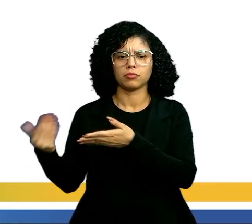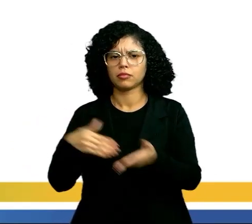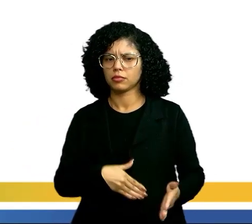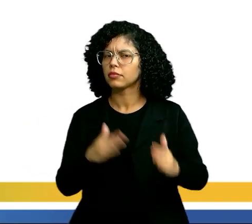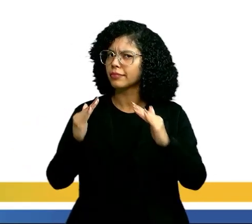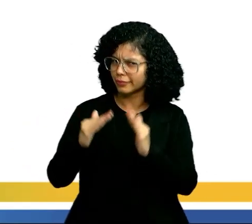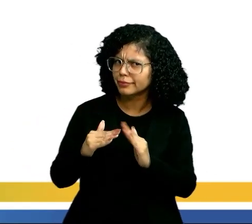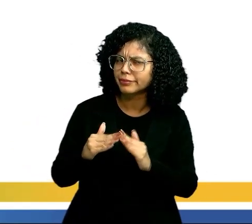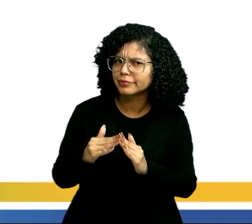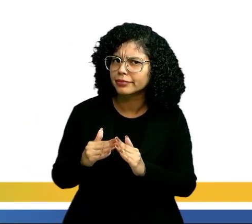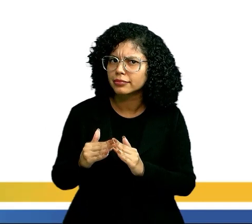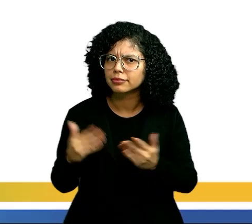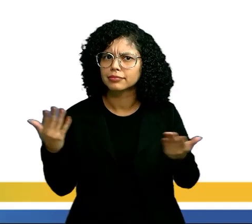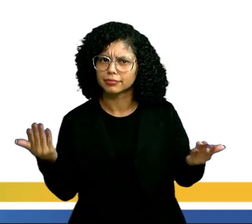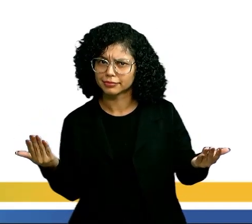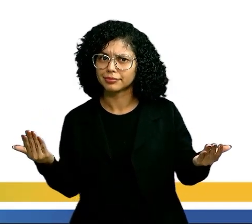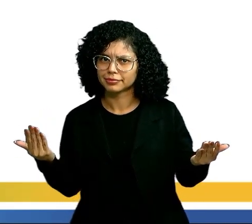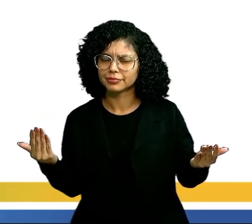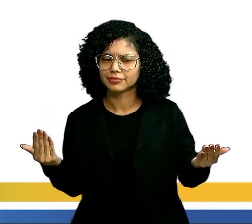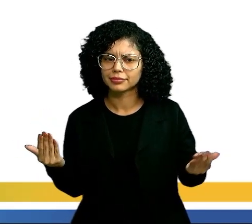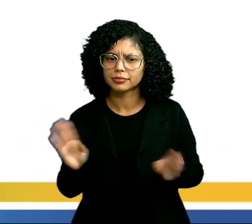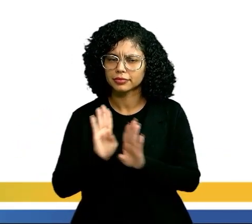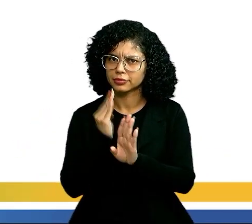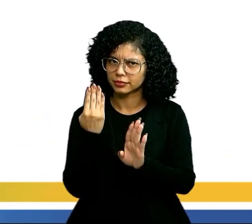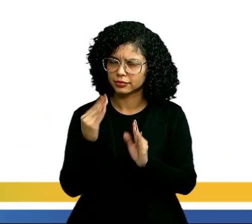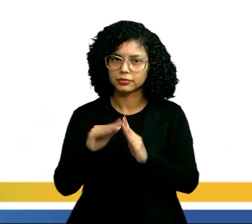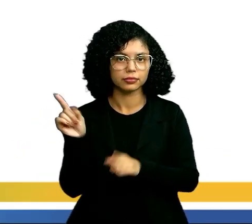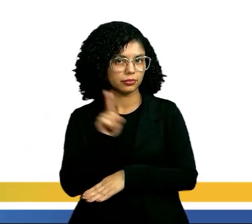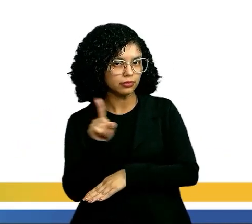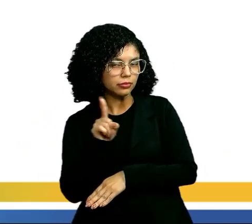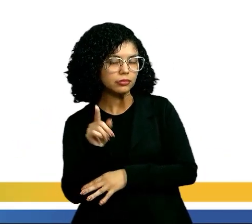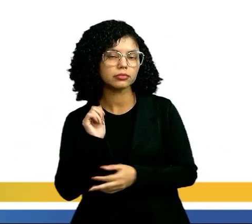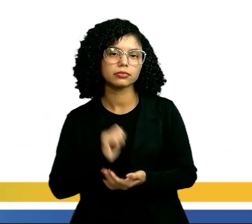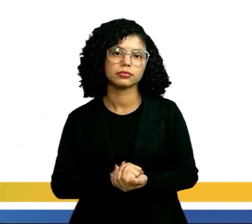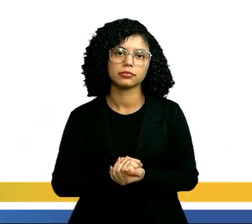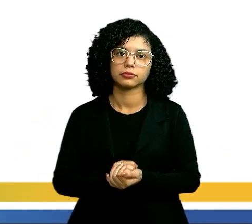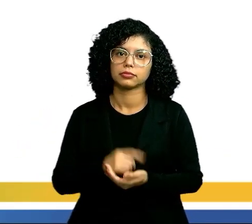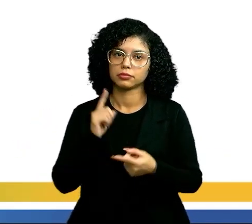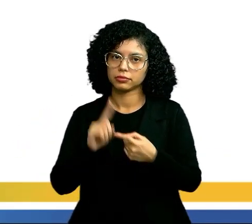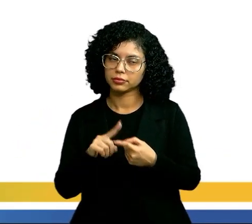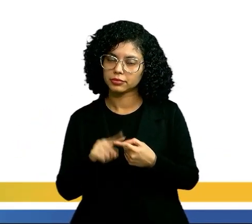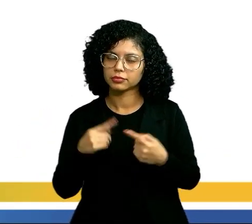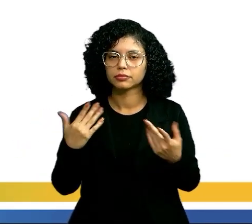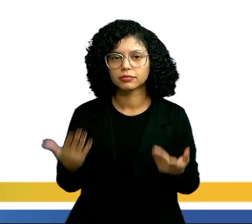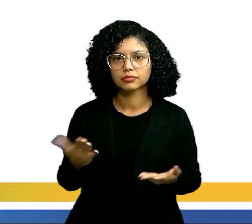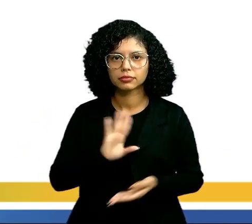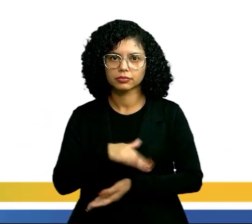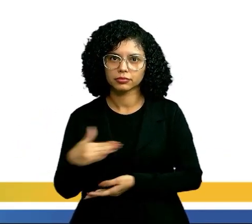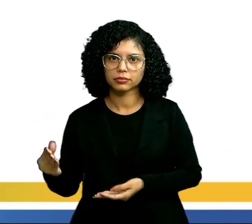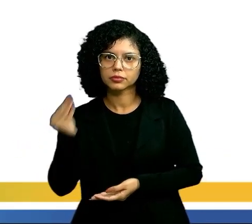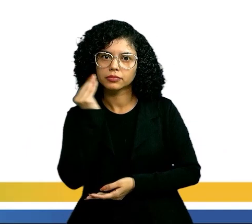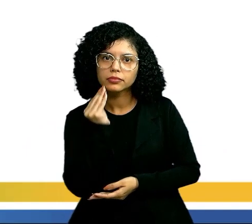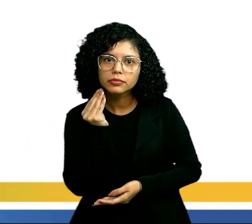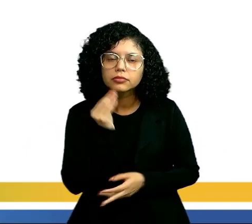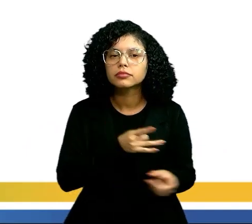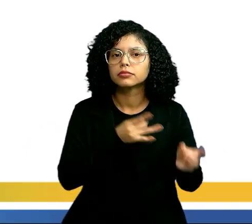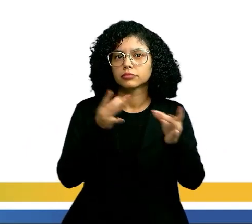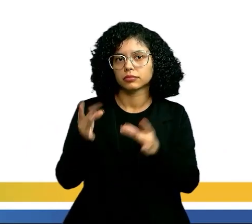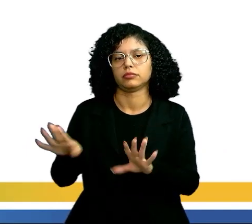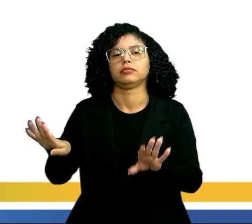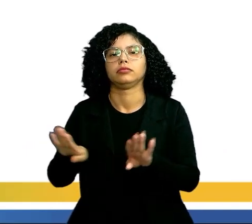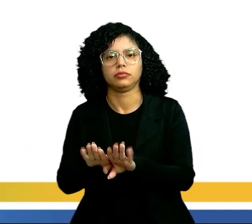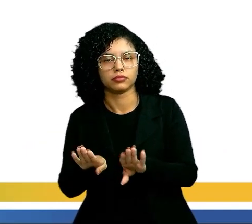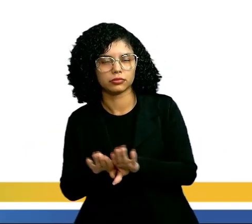navio, um transatlântico chegar na porta da nossa casa? De jeito nenhum, não é? Então, quando a gente tem determinadas